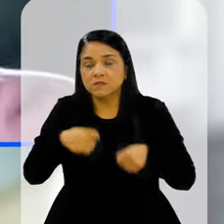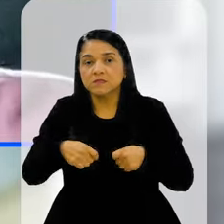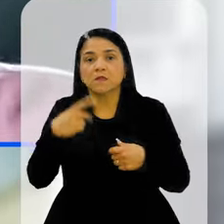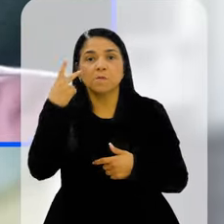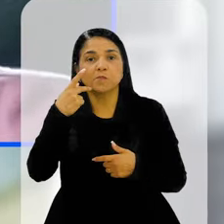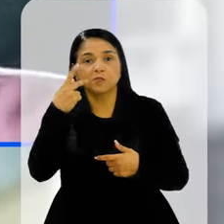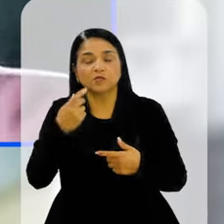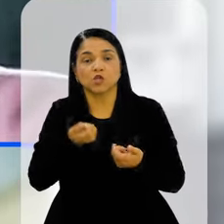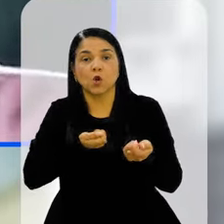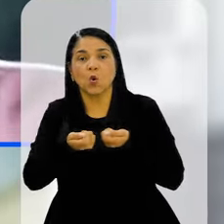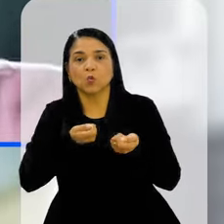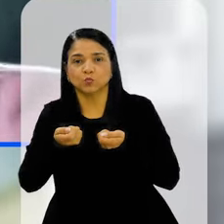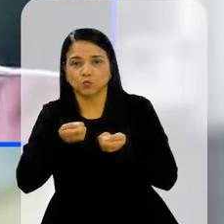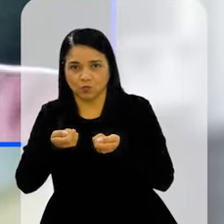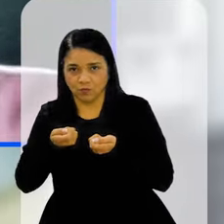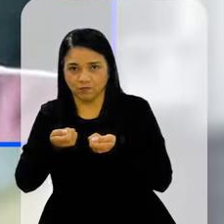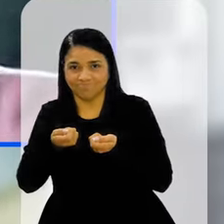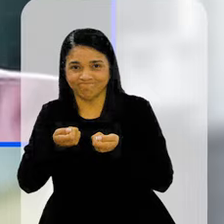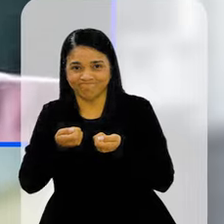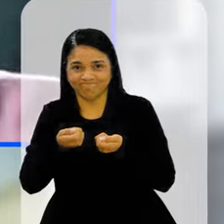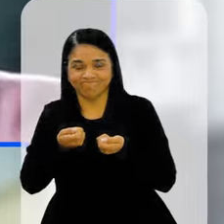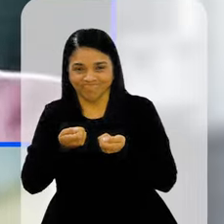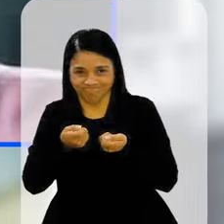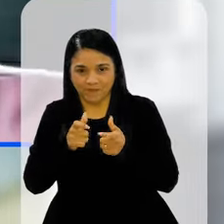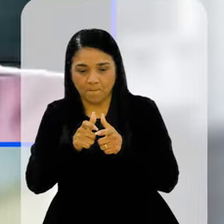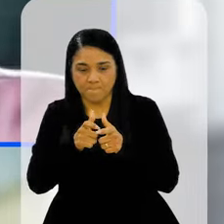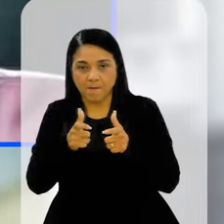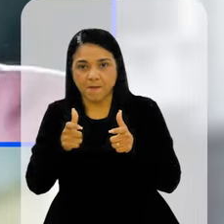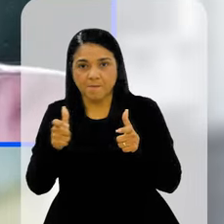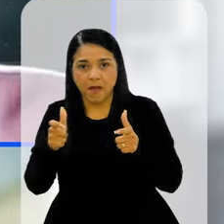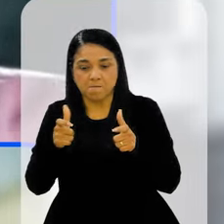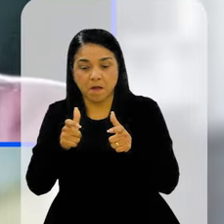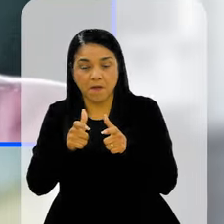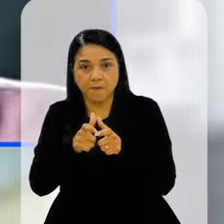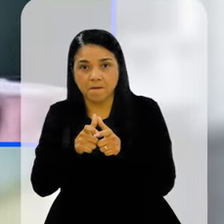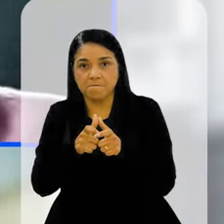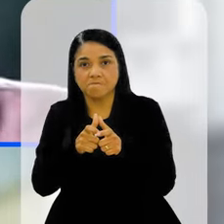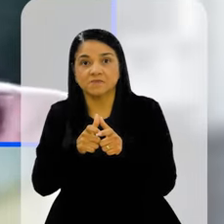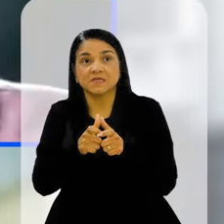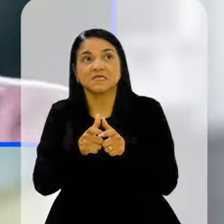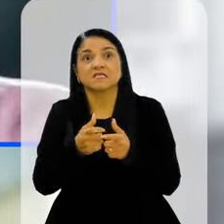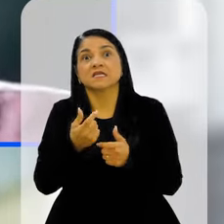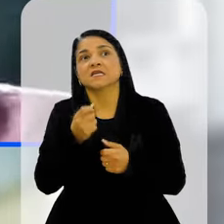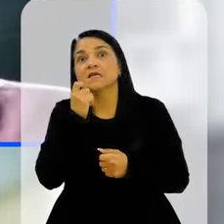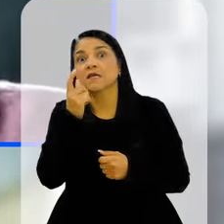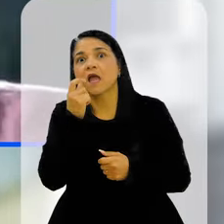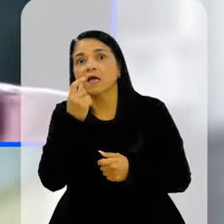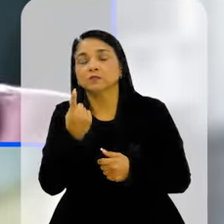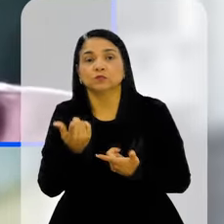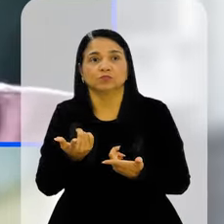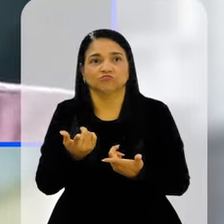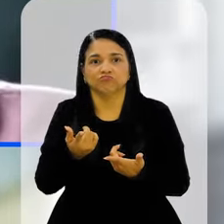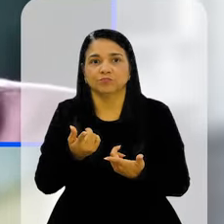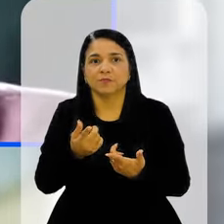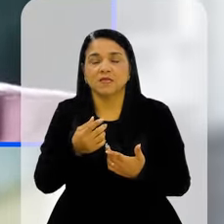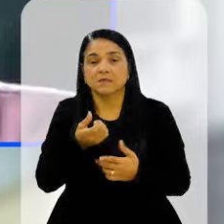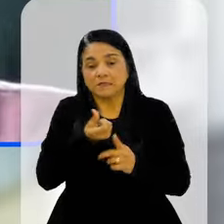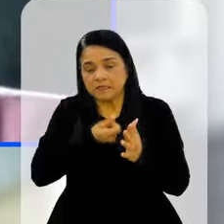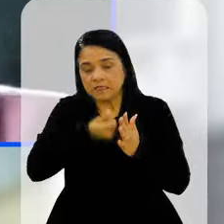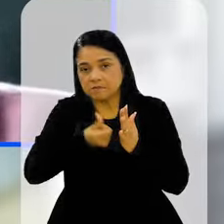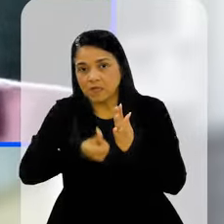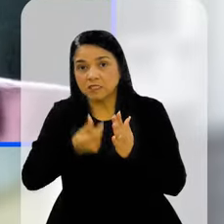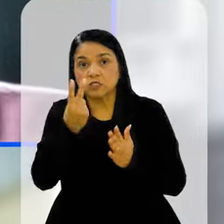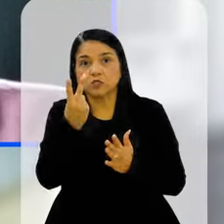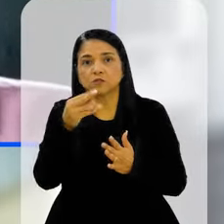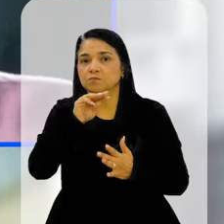controle populacional, porque se hoje tem 1 milhão de gatos, se você não fizer controle populacional, em 6 meses nós teremos 2